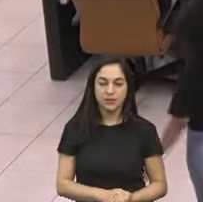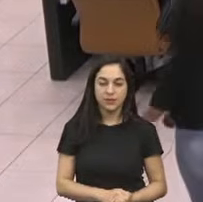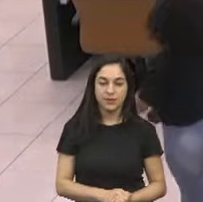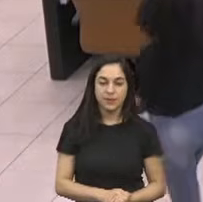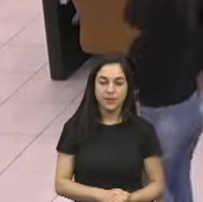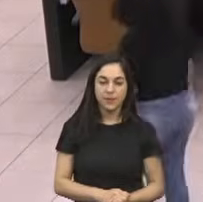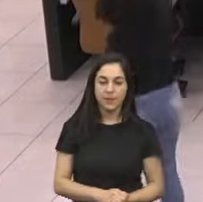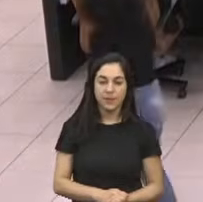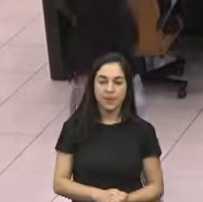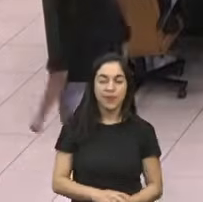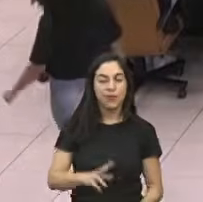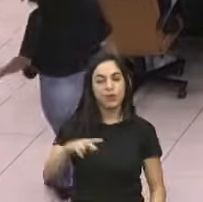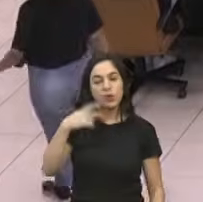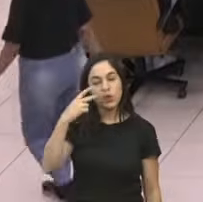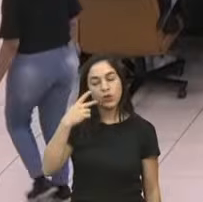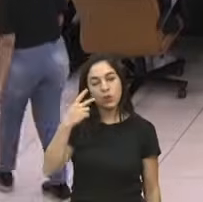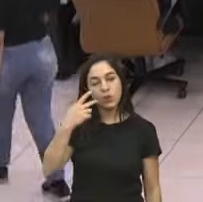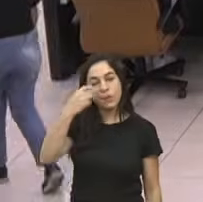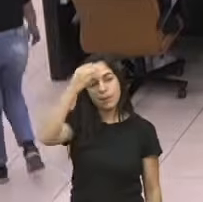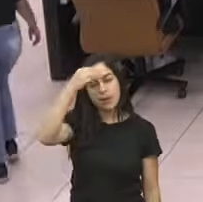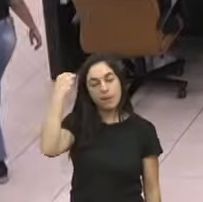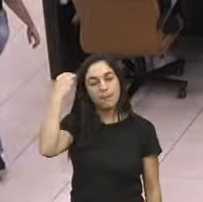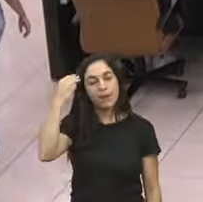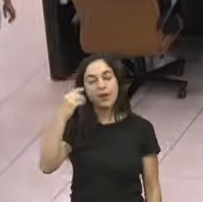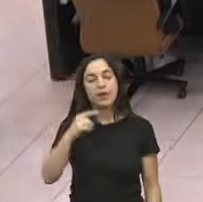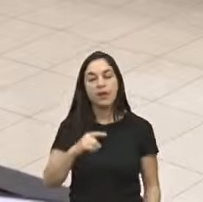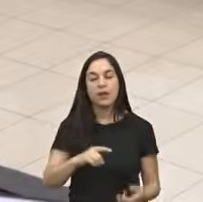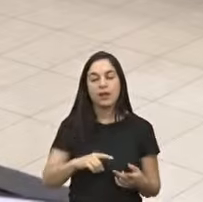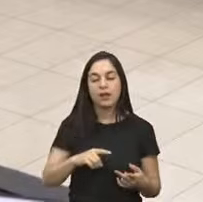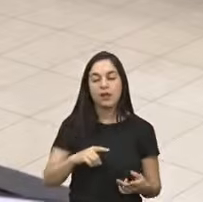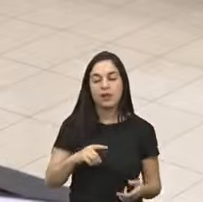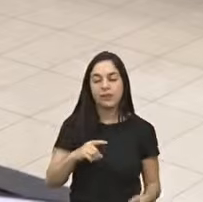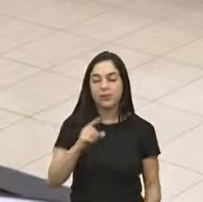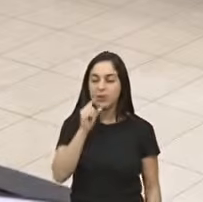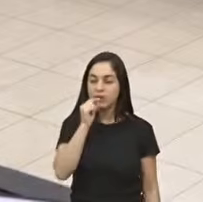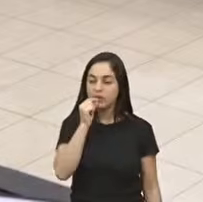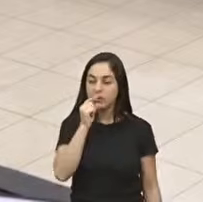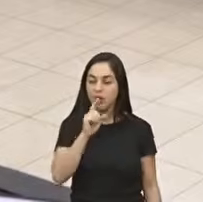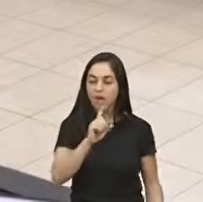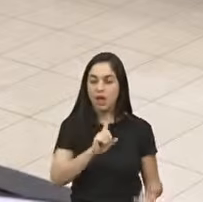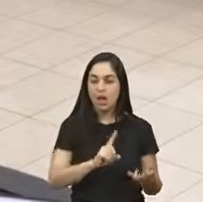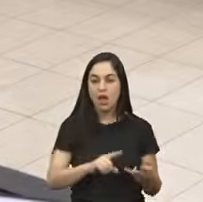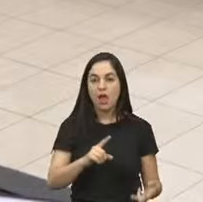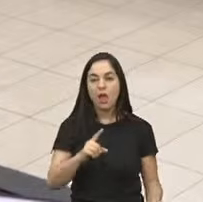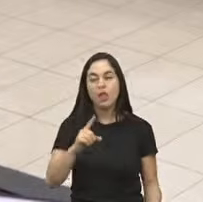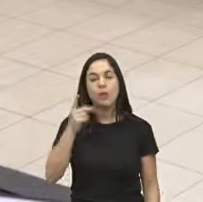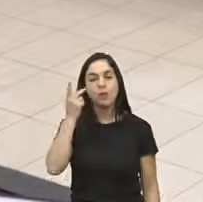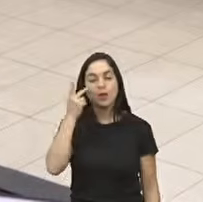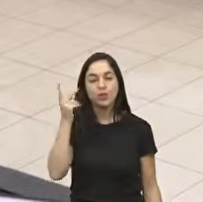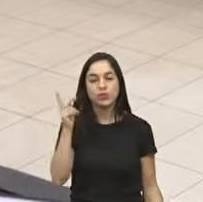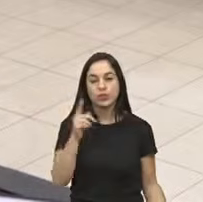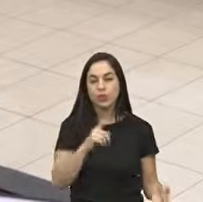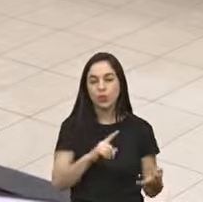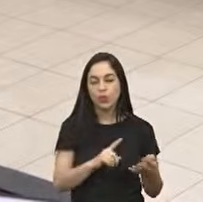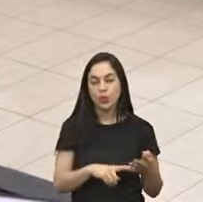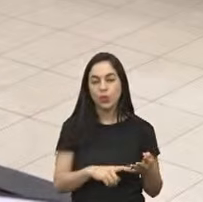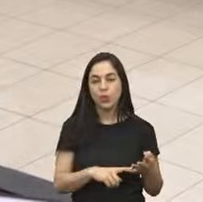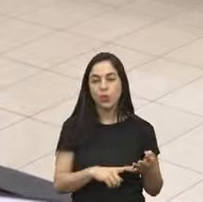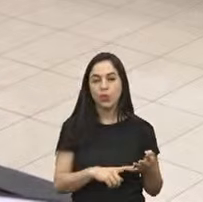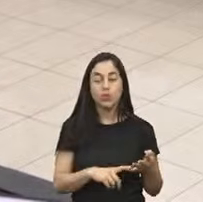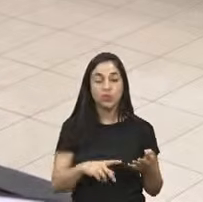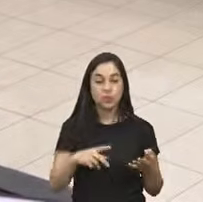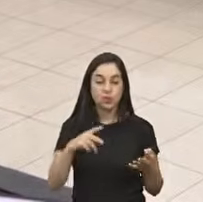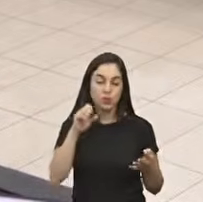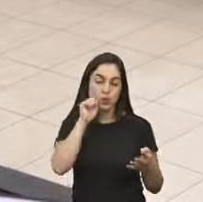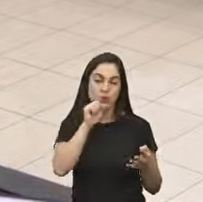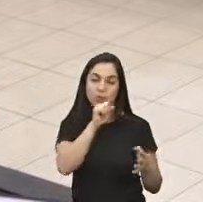Como vota a vereadora Maria Amélia? Como vota o vereador Neto Alves? Como vota o vereador Paulinho dos Condutores? Como vota o vereador